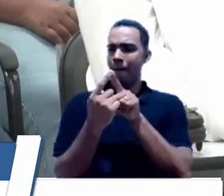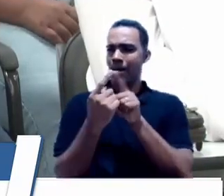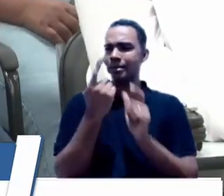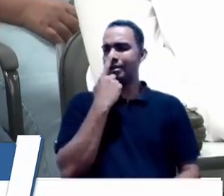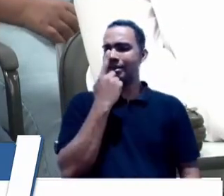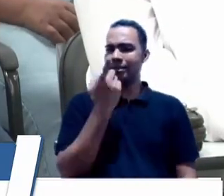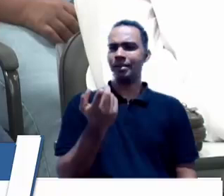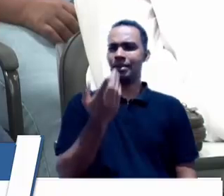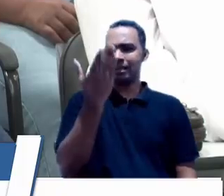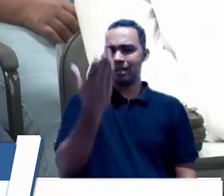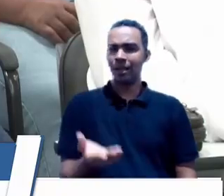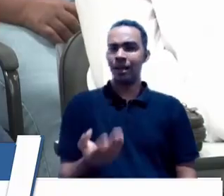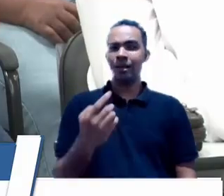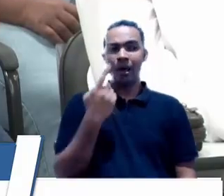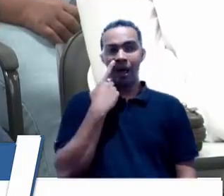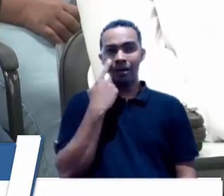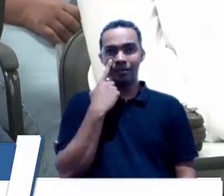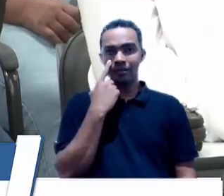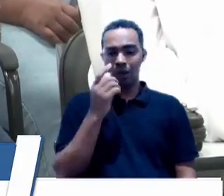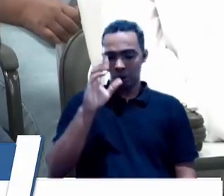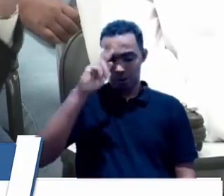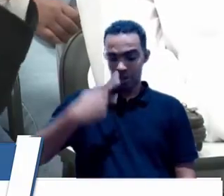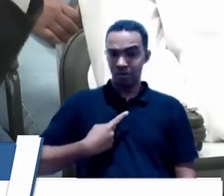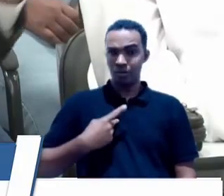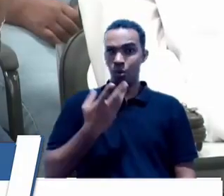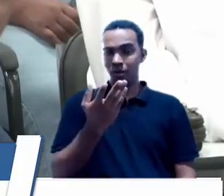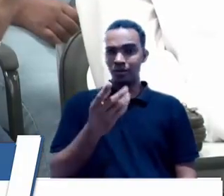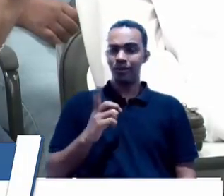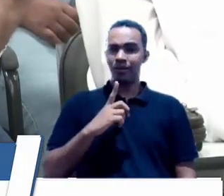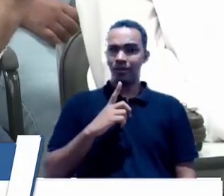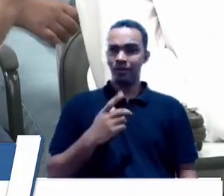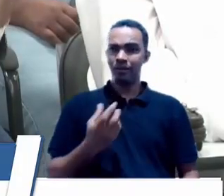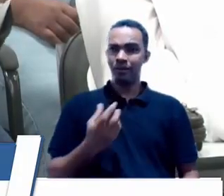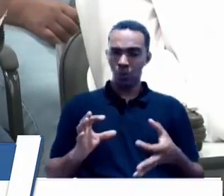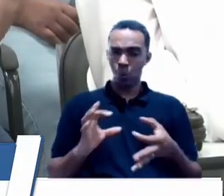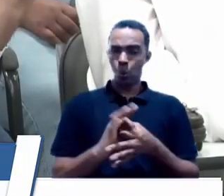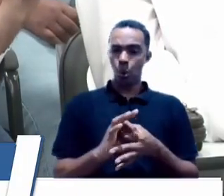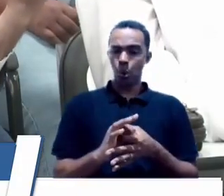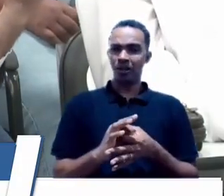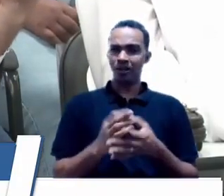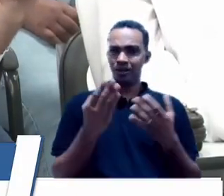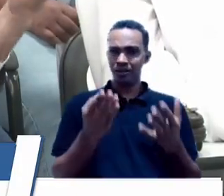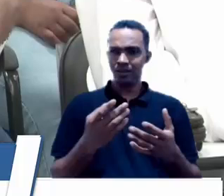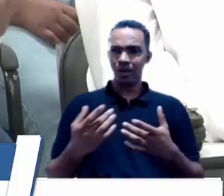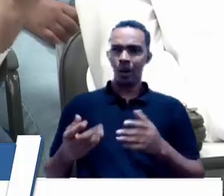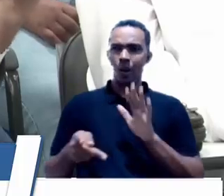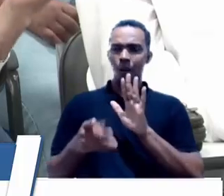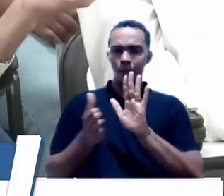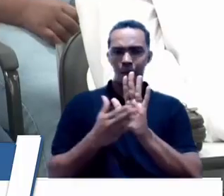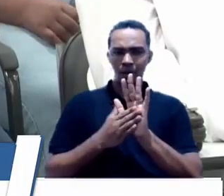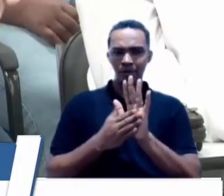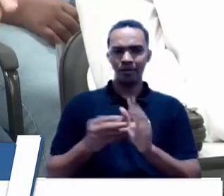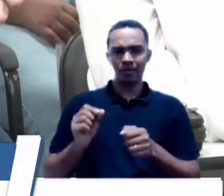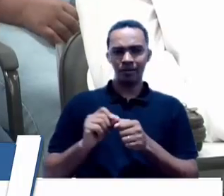a gente vê a sua integridade, vê aquilo que você faz em tudo que você se propõe a fazer, aonde você está à